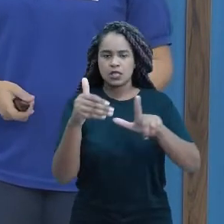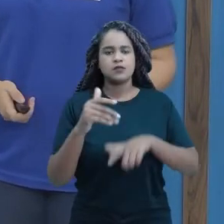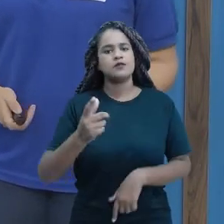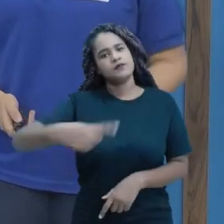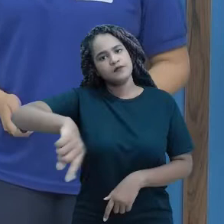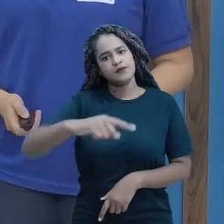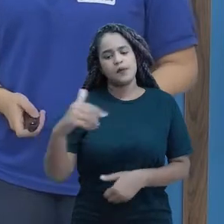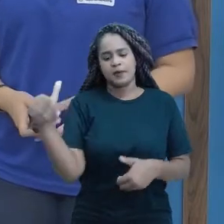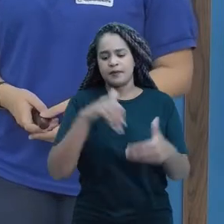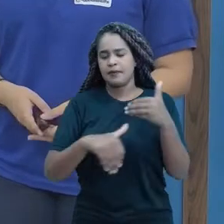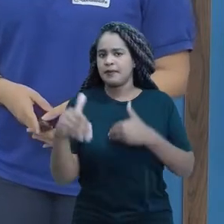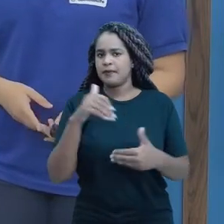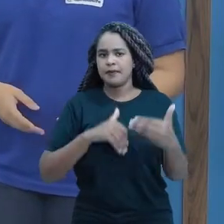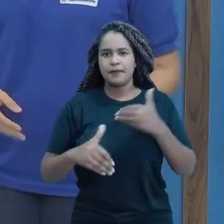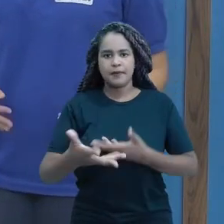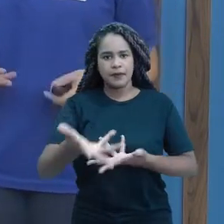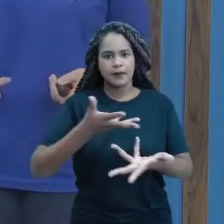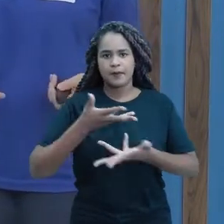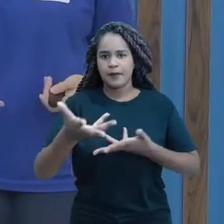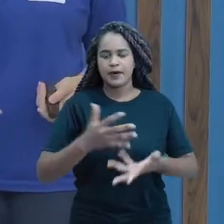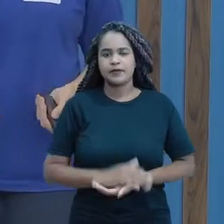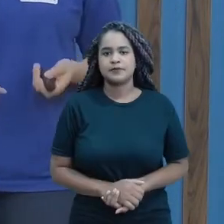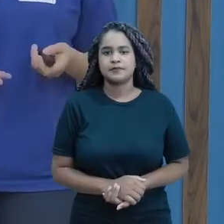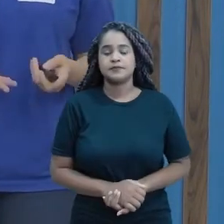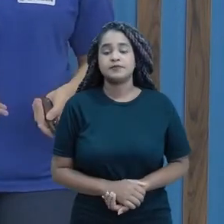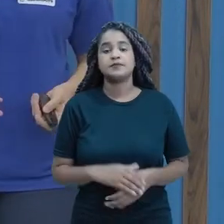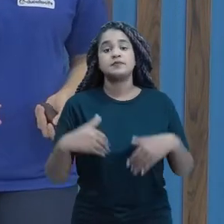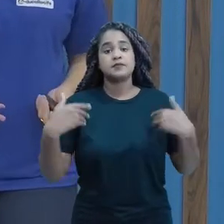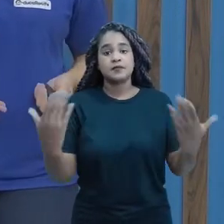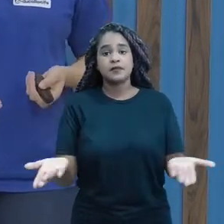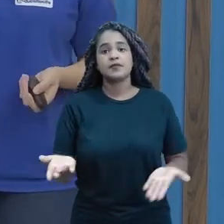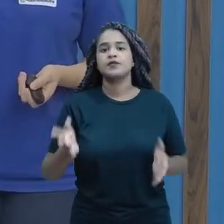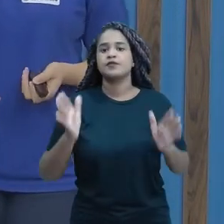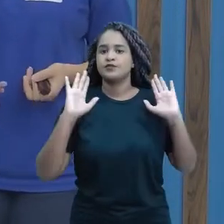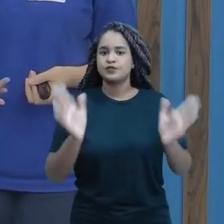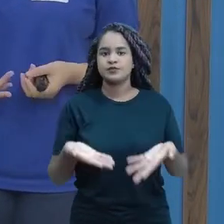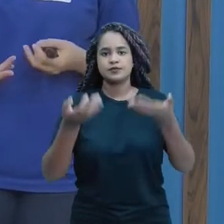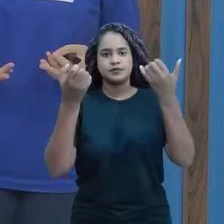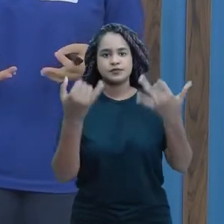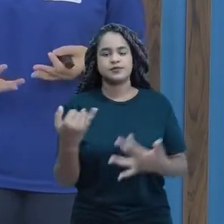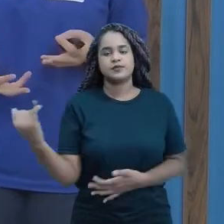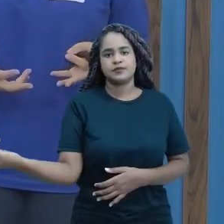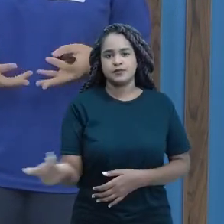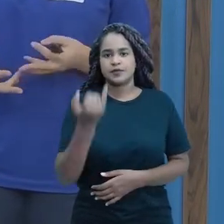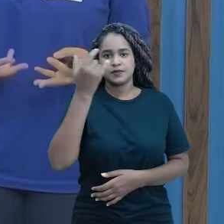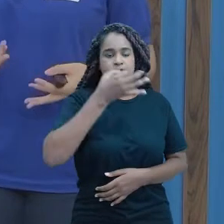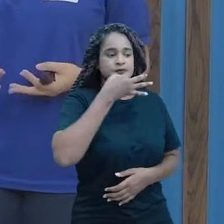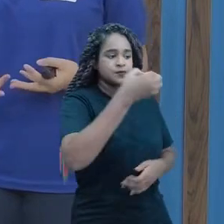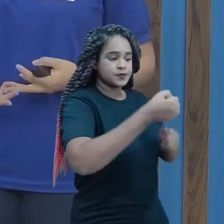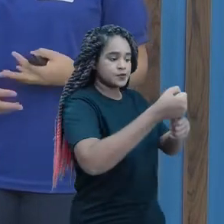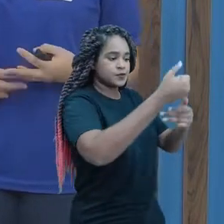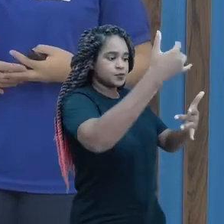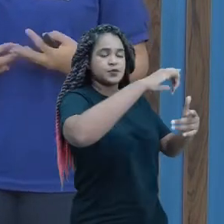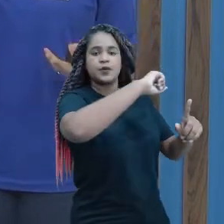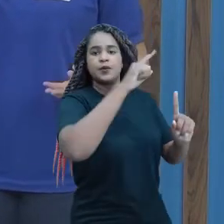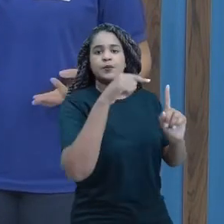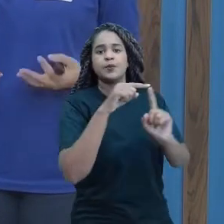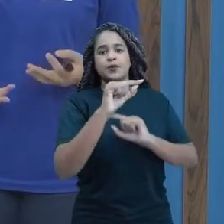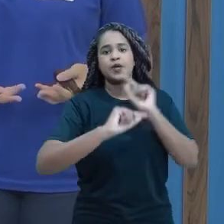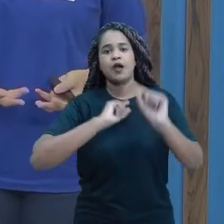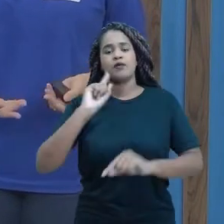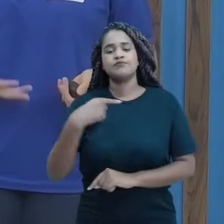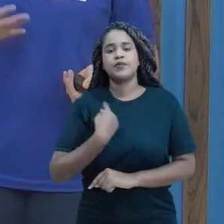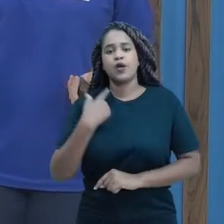participando ativamente da nossa aula, tá certo? Como a gente falou da importância dos comentários, né? Para que a gente consiga trazer a maior quantidade